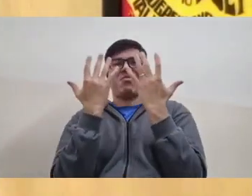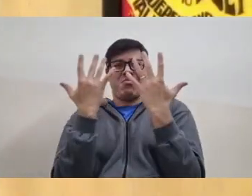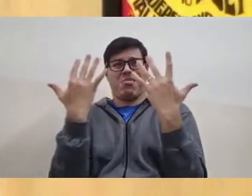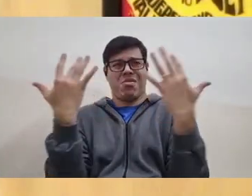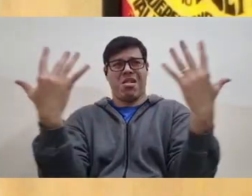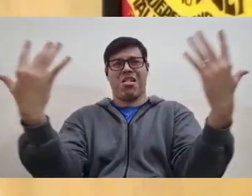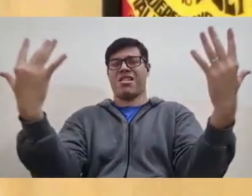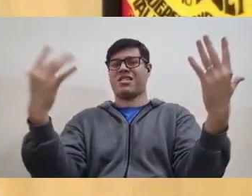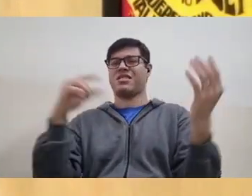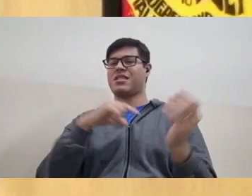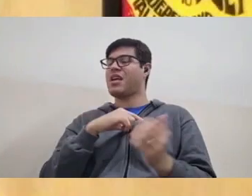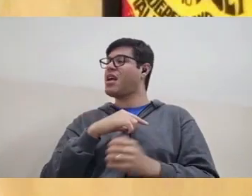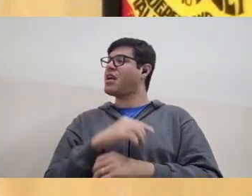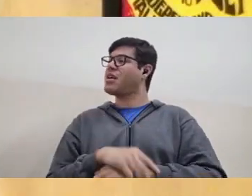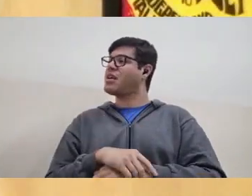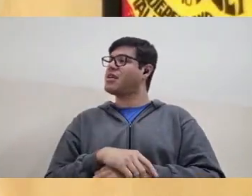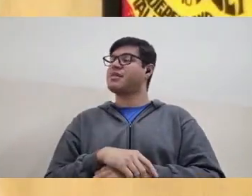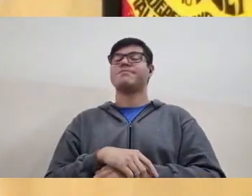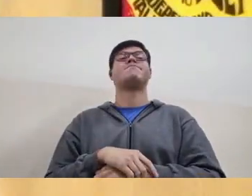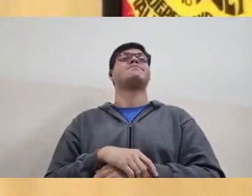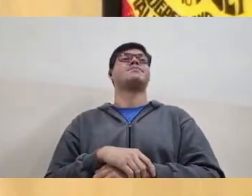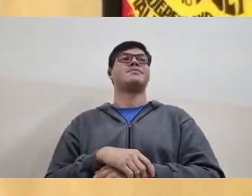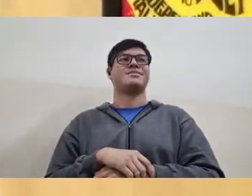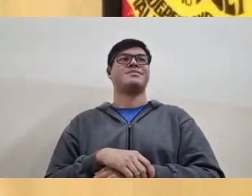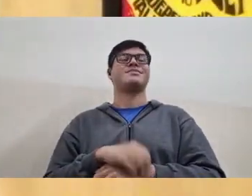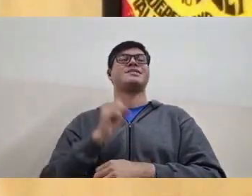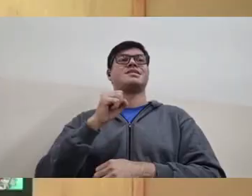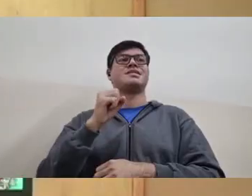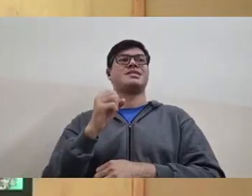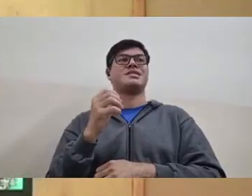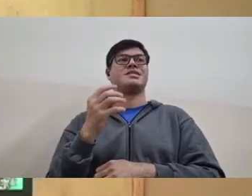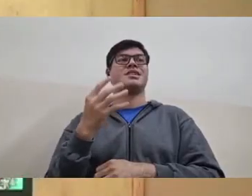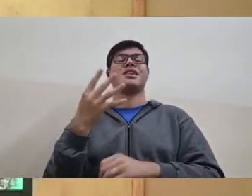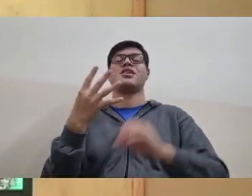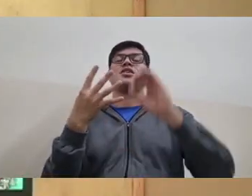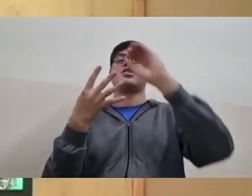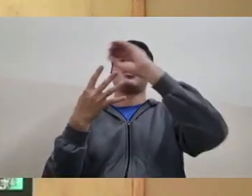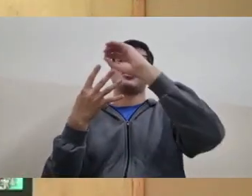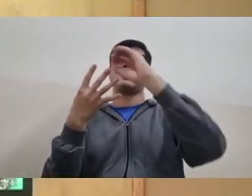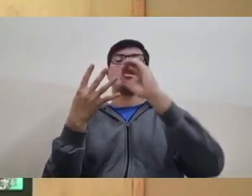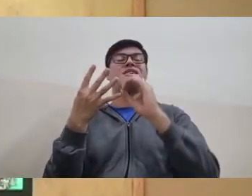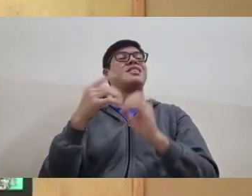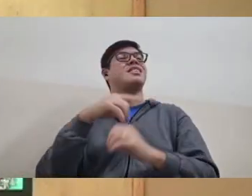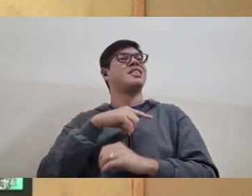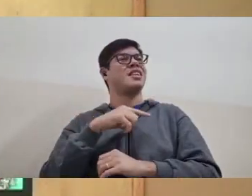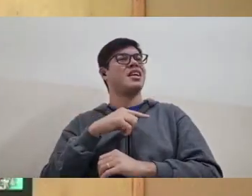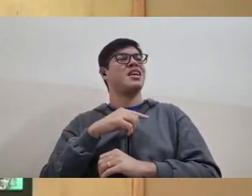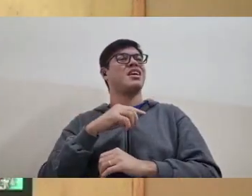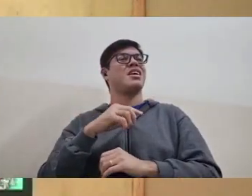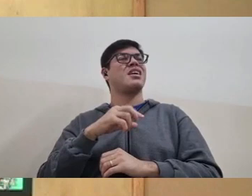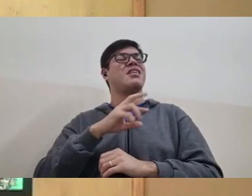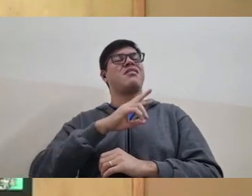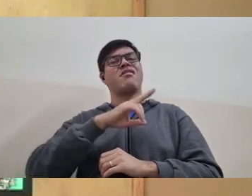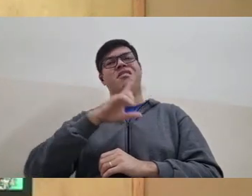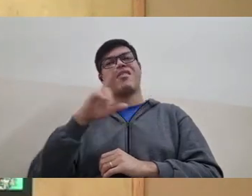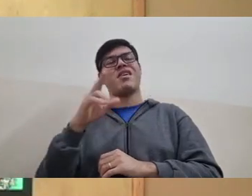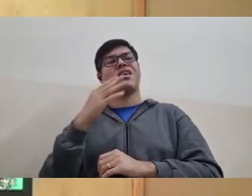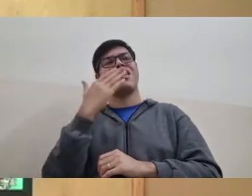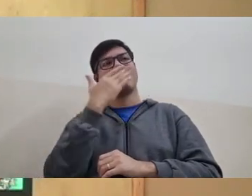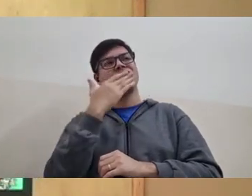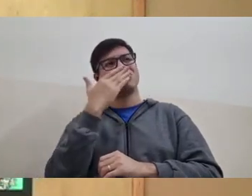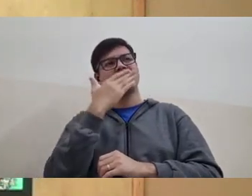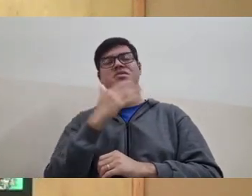tudo. Isso, hoje a cana às vezes está perdendo um pouquinho de espaço para soja, mas ainda a cana é o principal motor rural da cidade. A cana